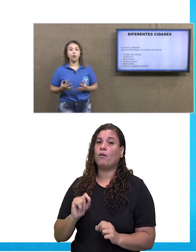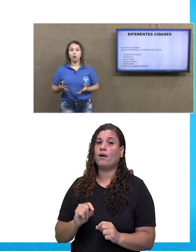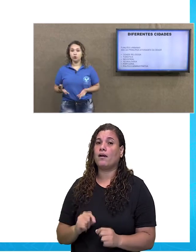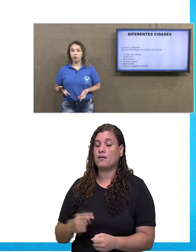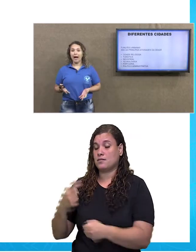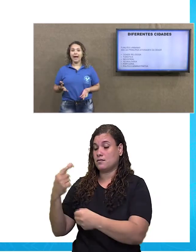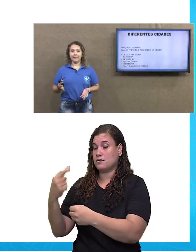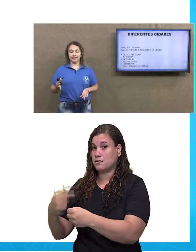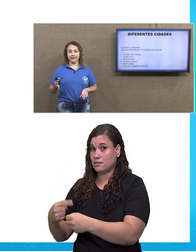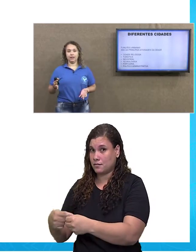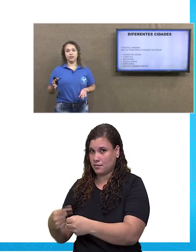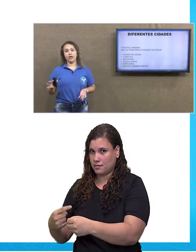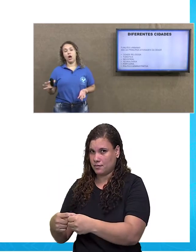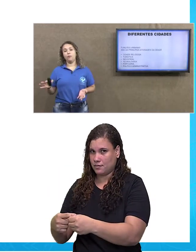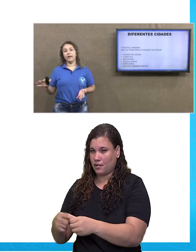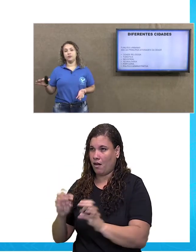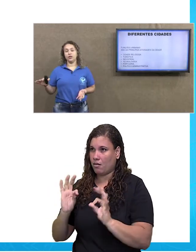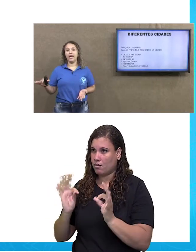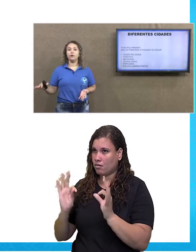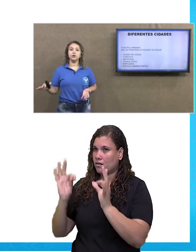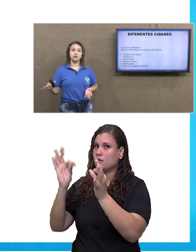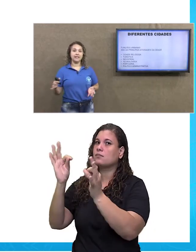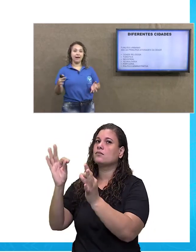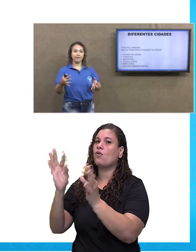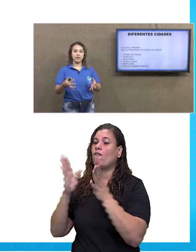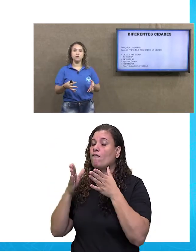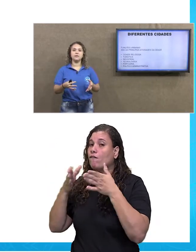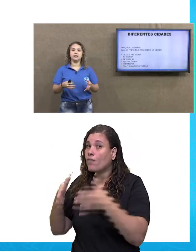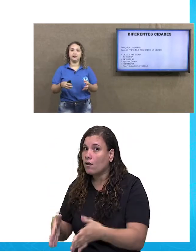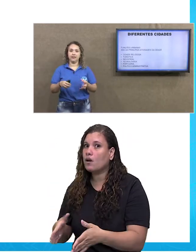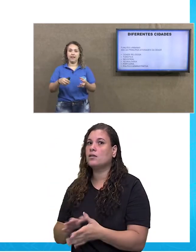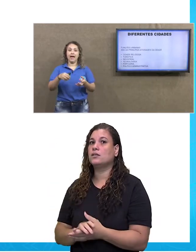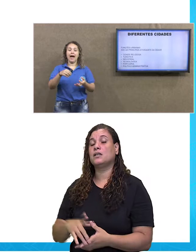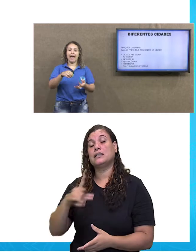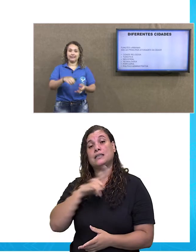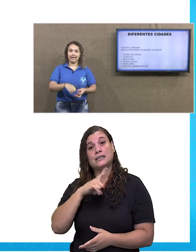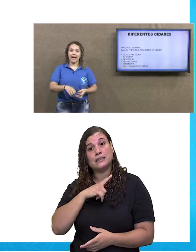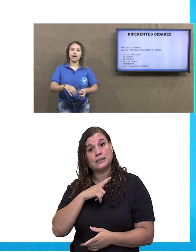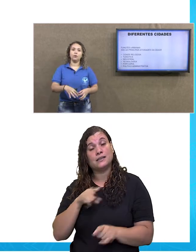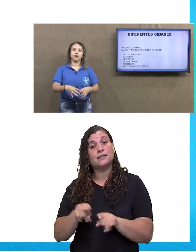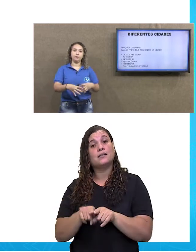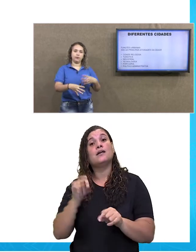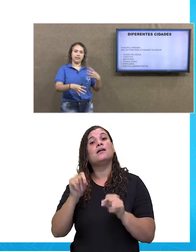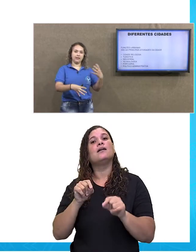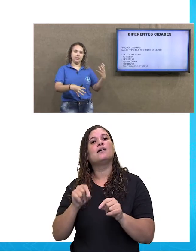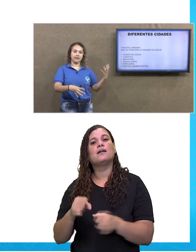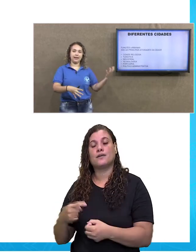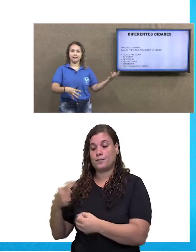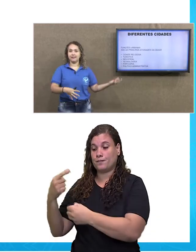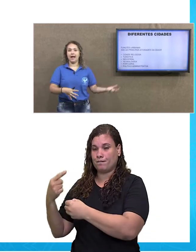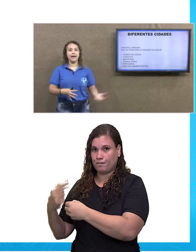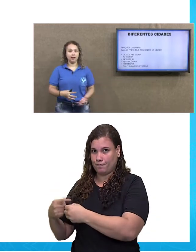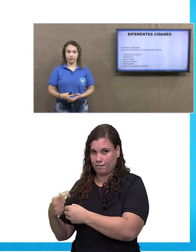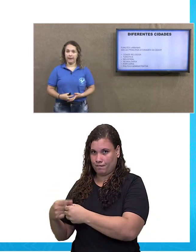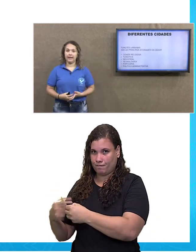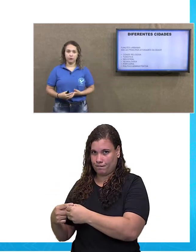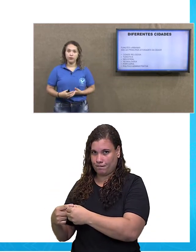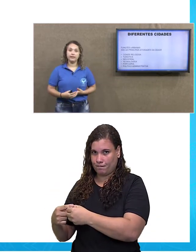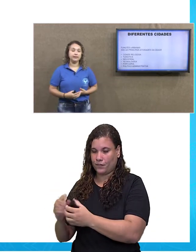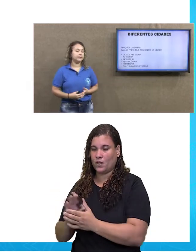Cidade portuária, geralmente, né, onde os navios ali atracam para poder estar